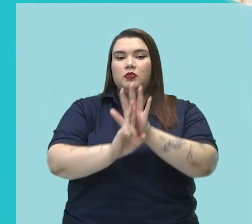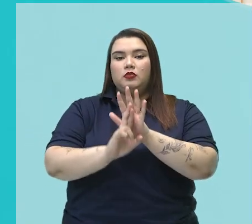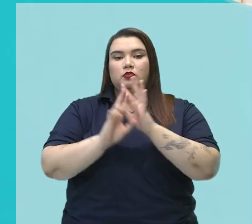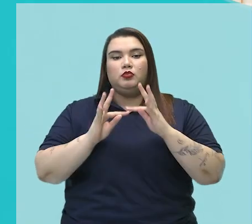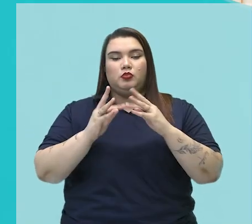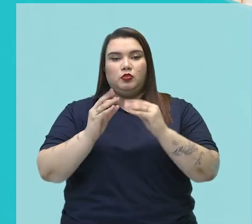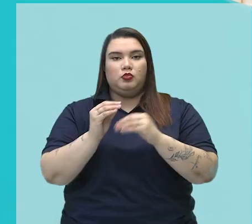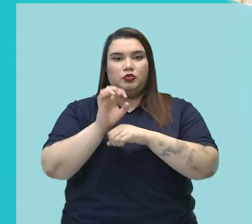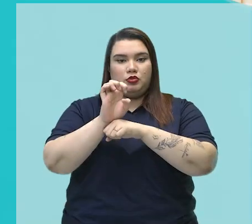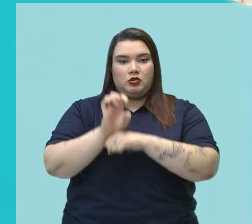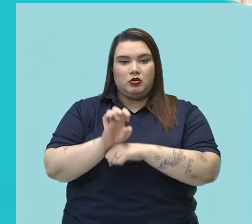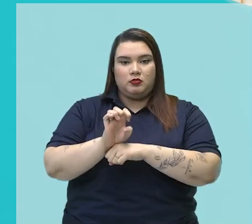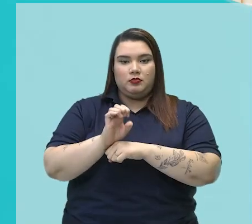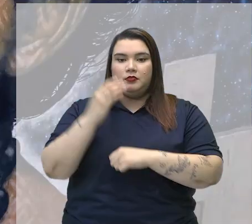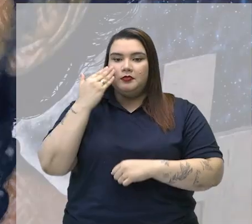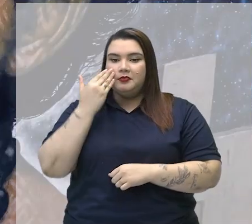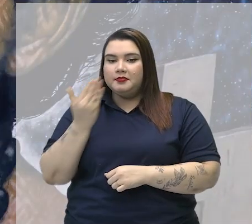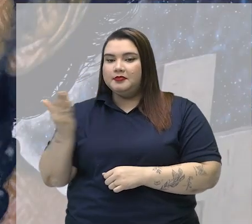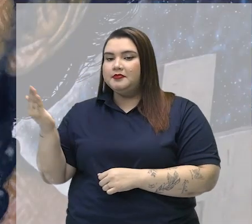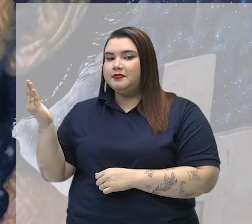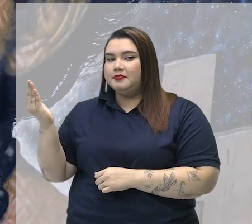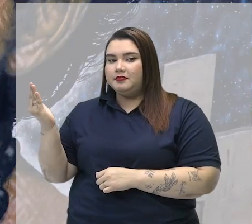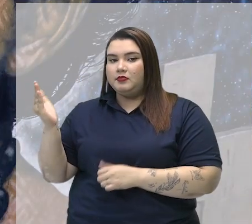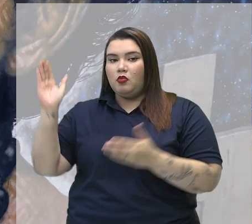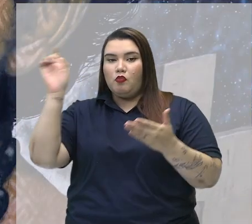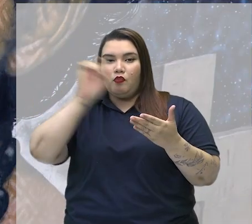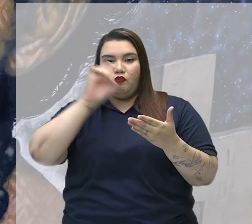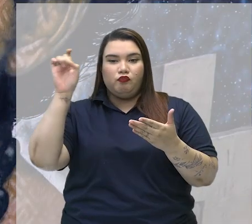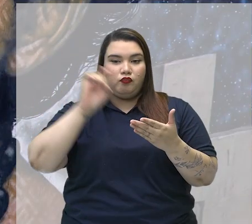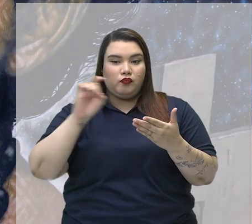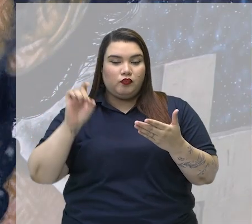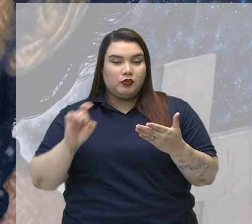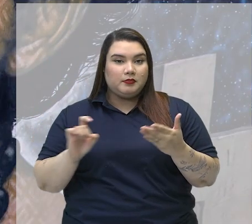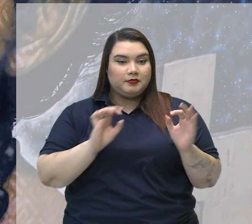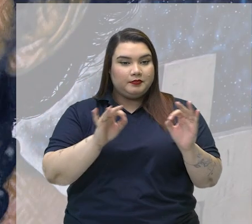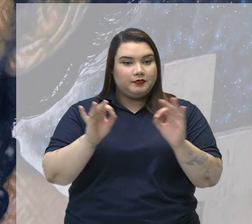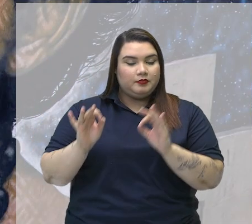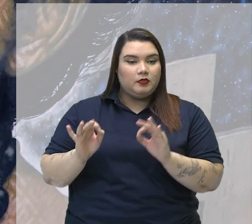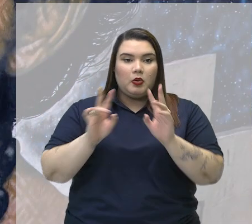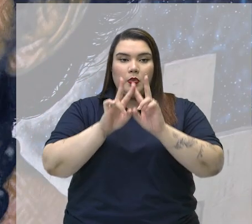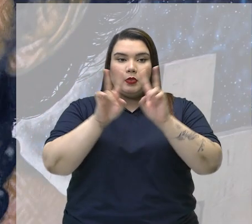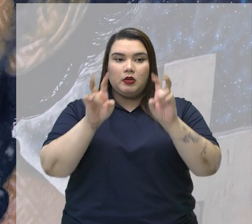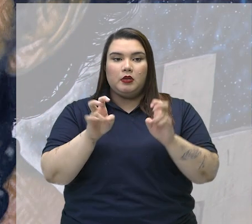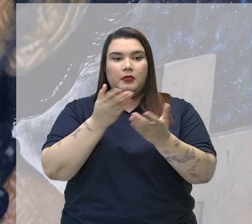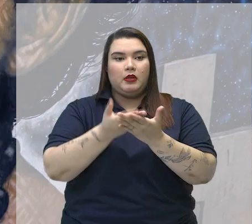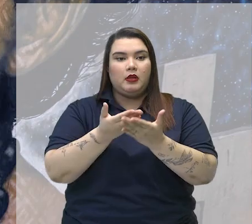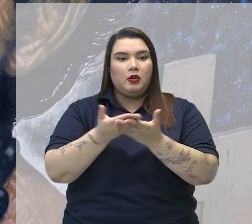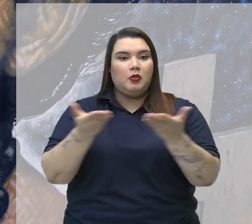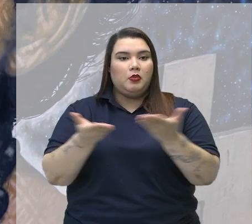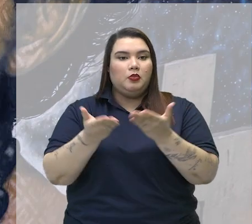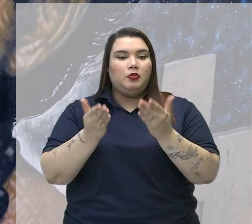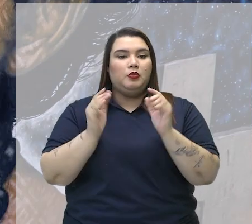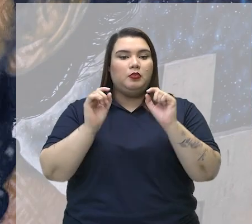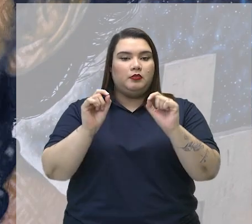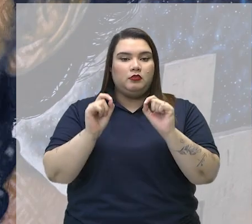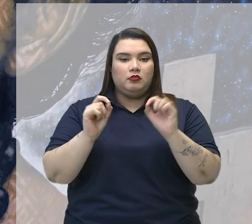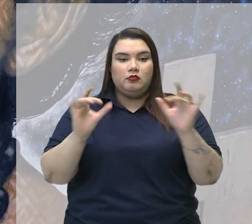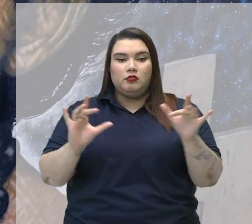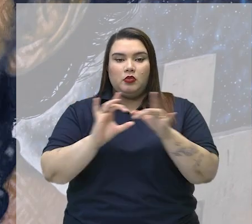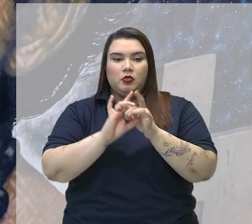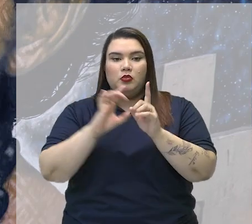aqui todo o Amazonas, que é um grafite. Então, o tema da nossa aula de hoje é o